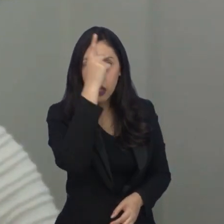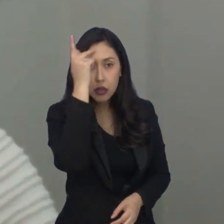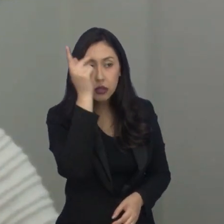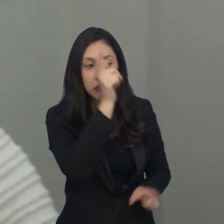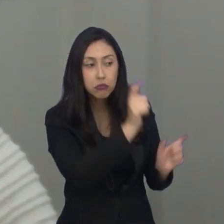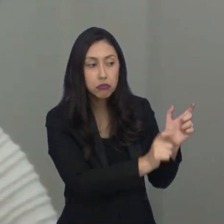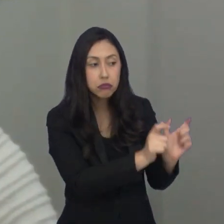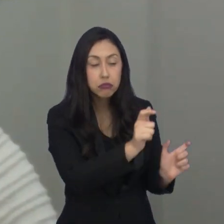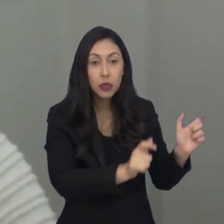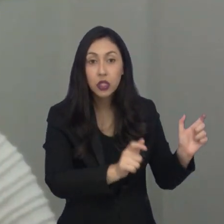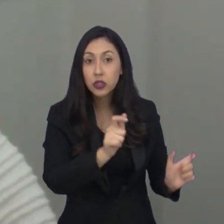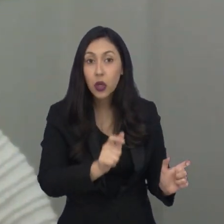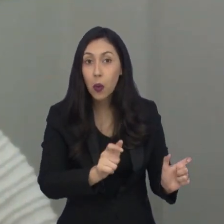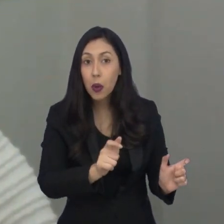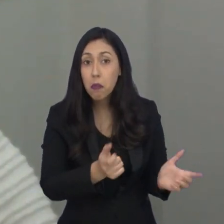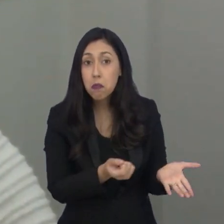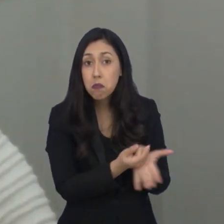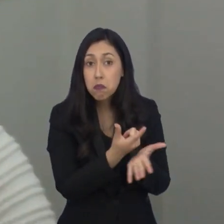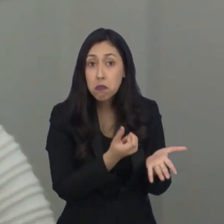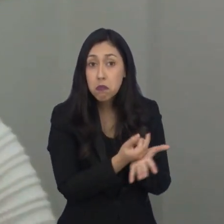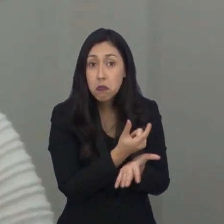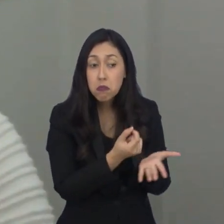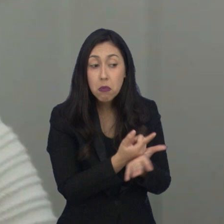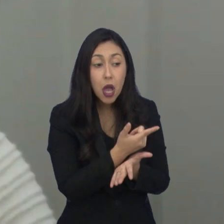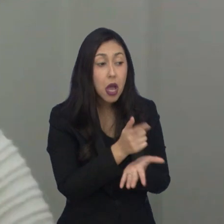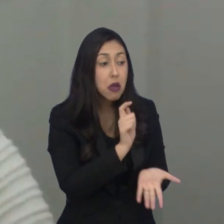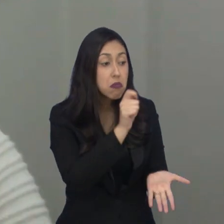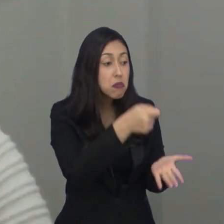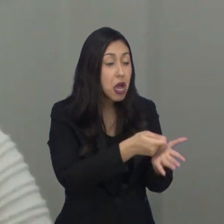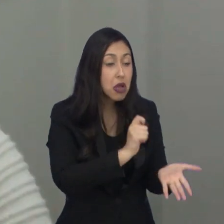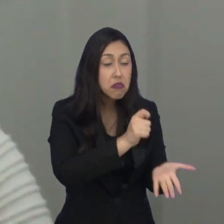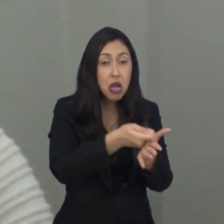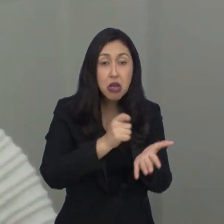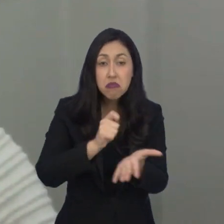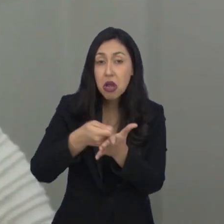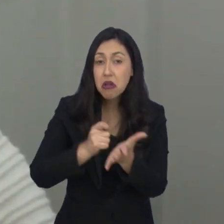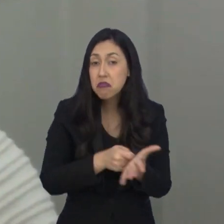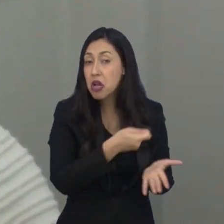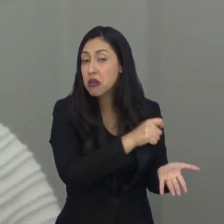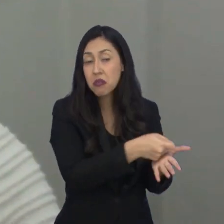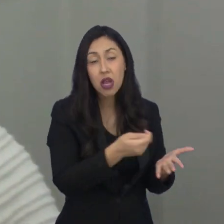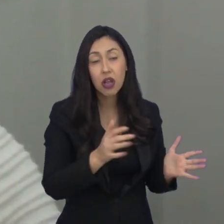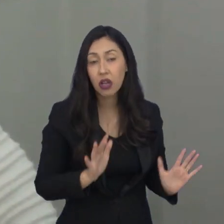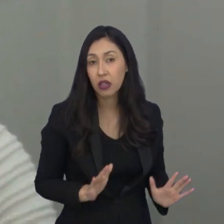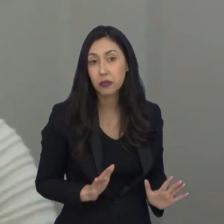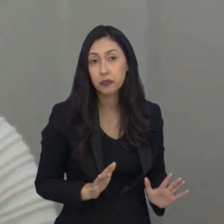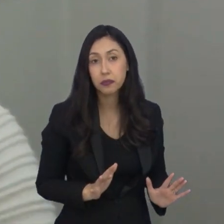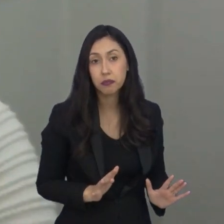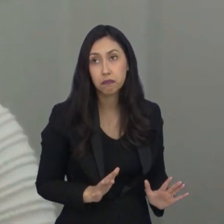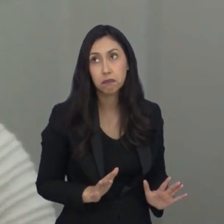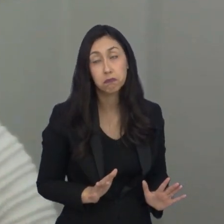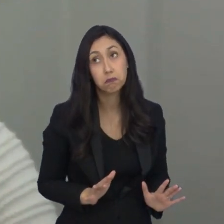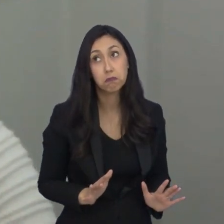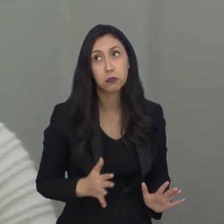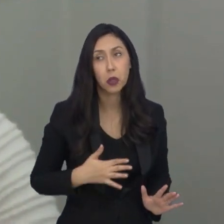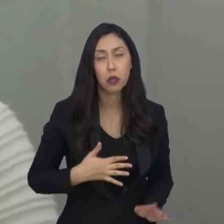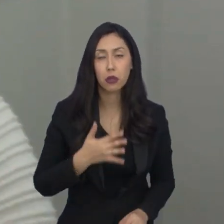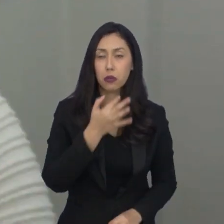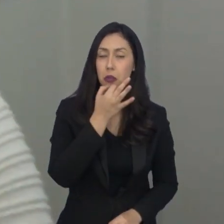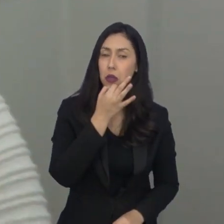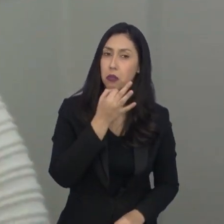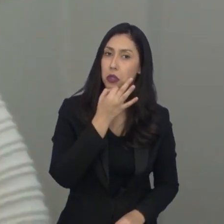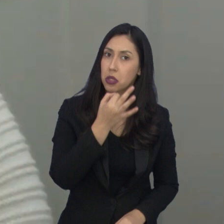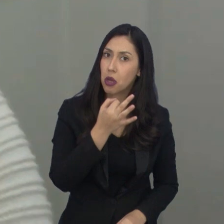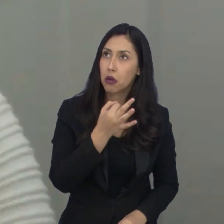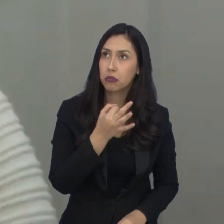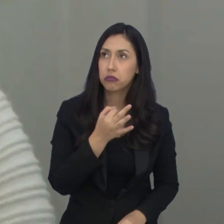aí, custeariam a REURB deles, para regularizar a área deles. Acredito até que,